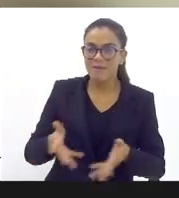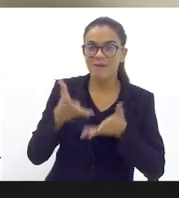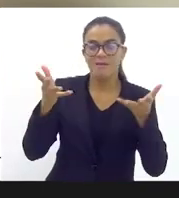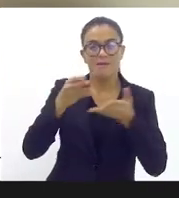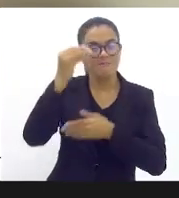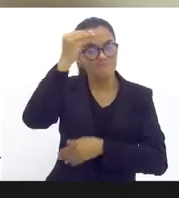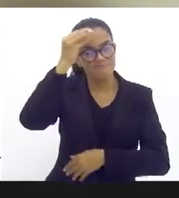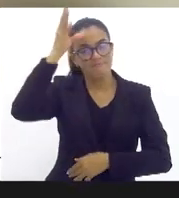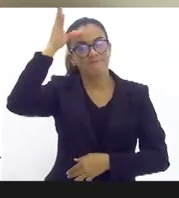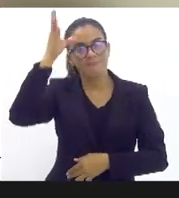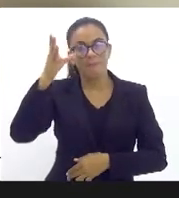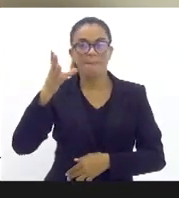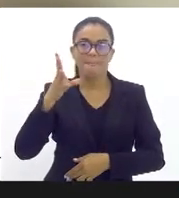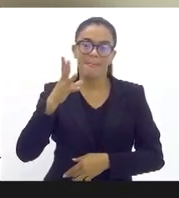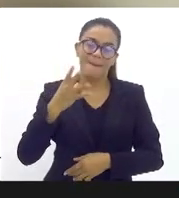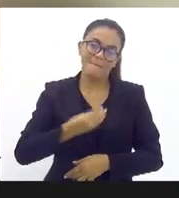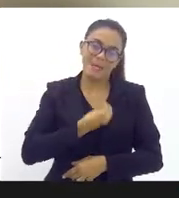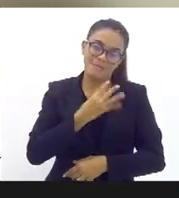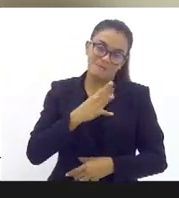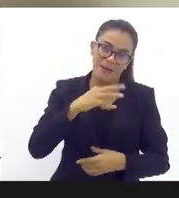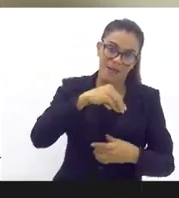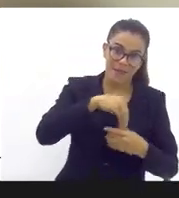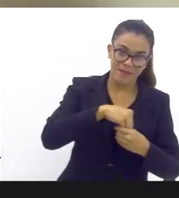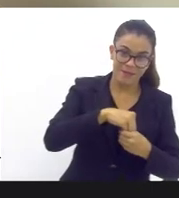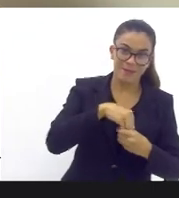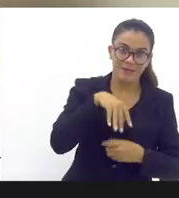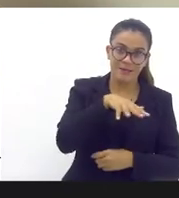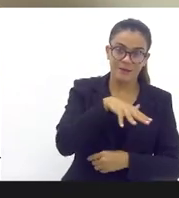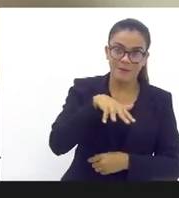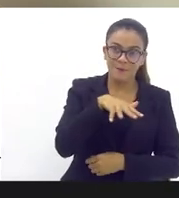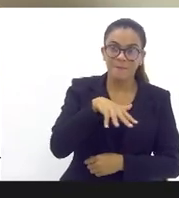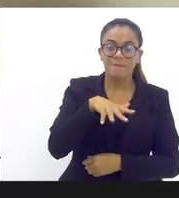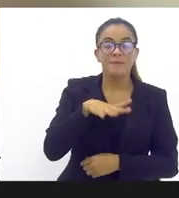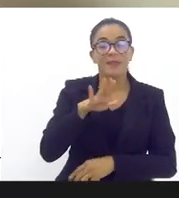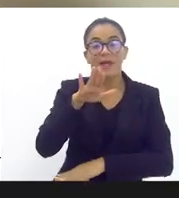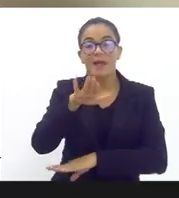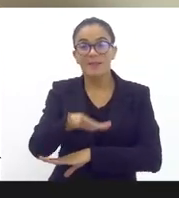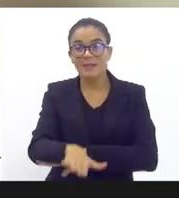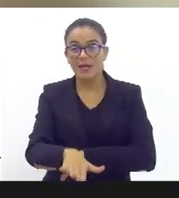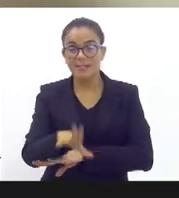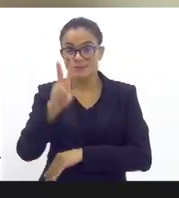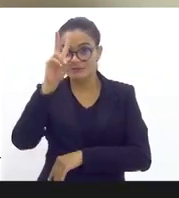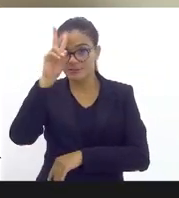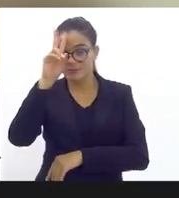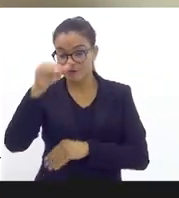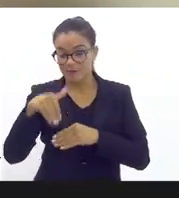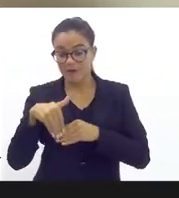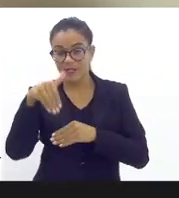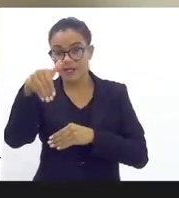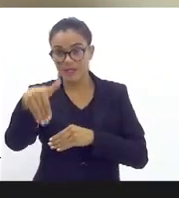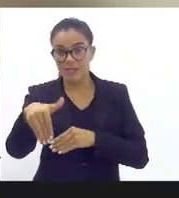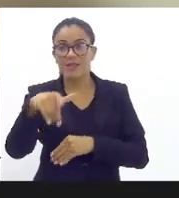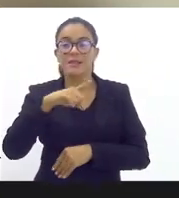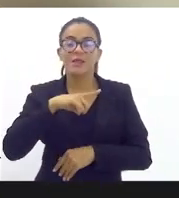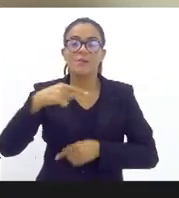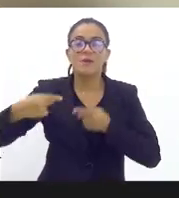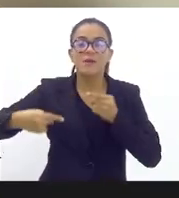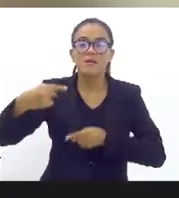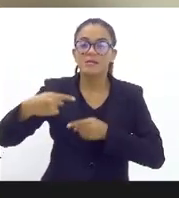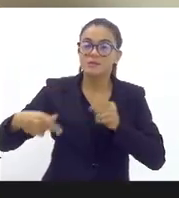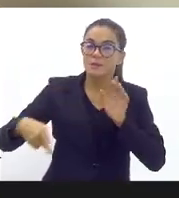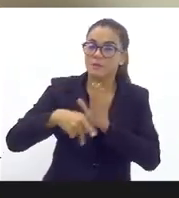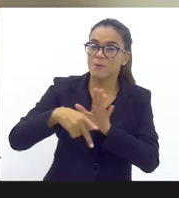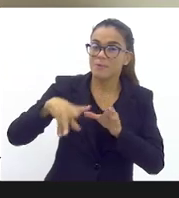participarem internamente. E depois, na parte da tarde, na próxima segunda-feira, aí teremos uma discussão